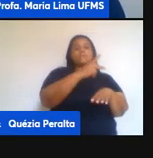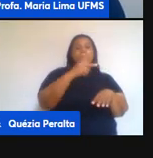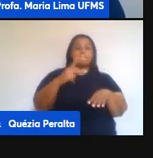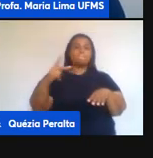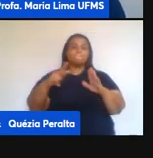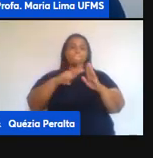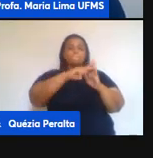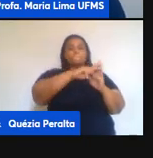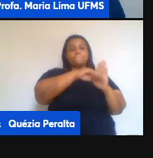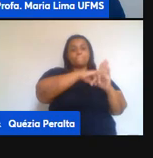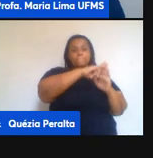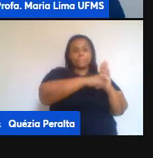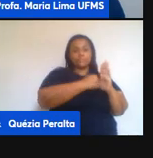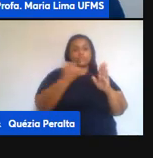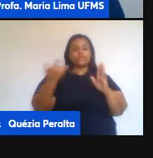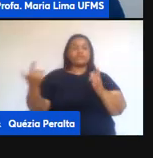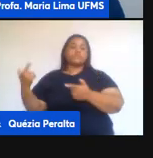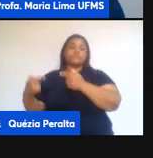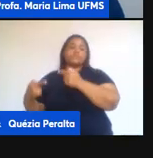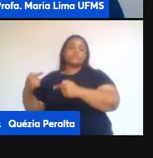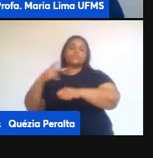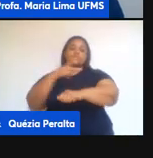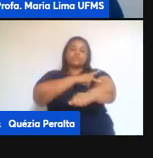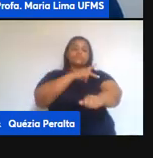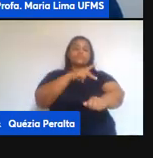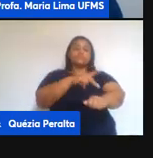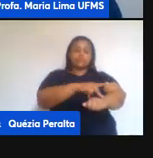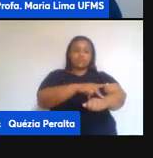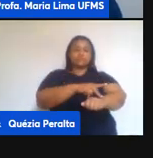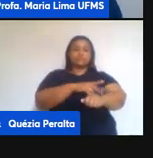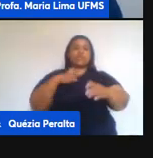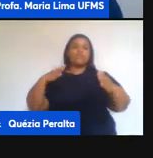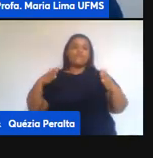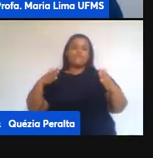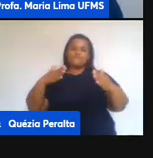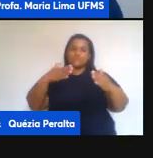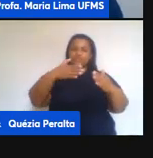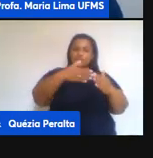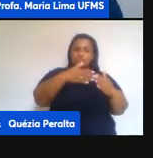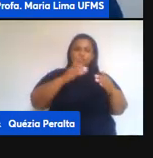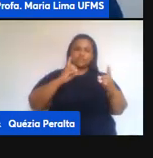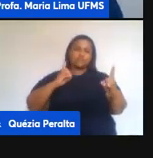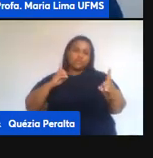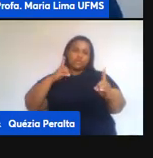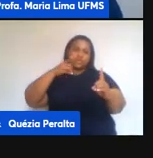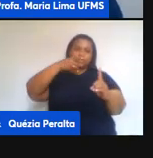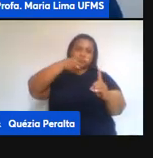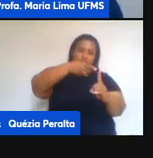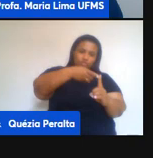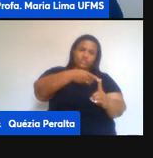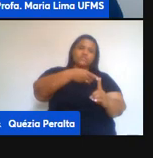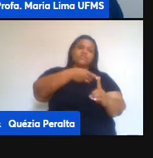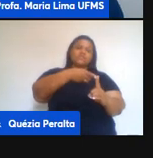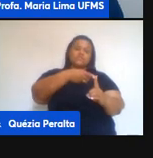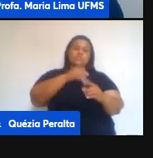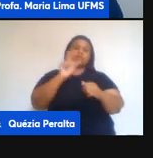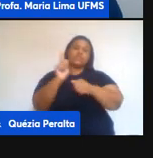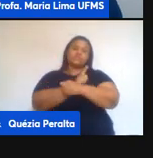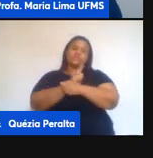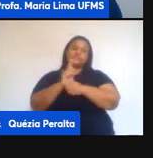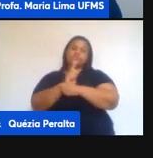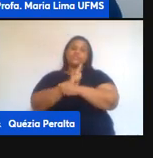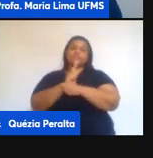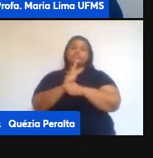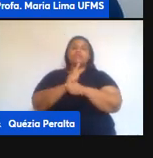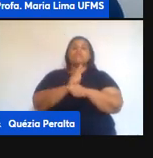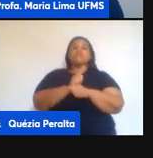o condutor também, ele é a fonte desses princípios para que a gestão possa tomar suas decisões. Isso é muito diferente